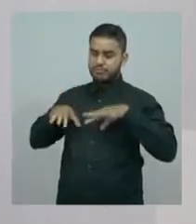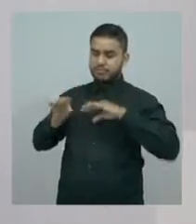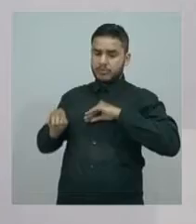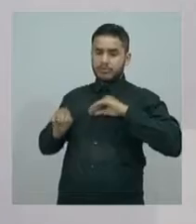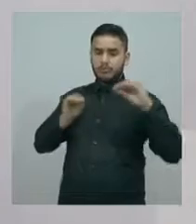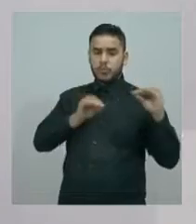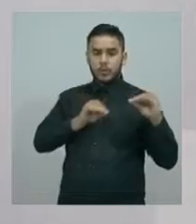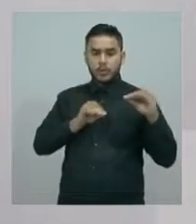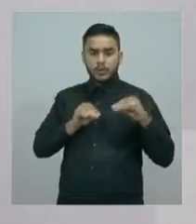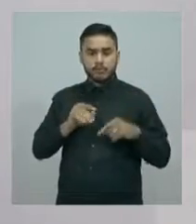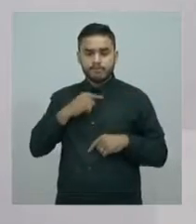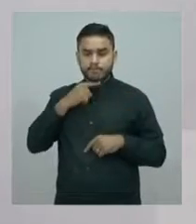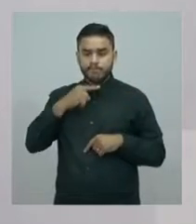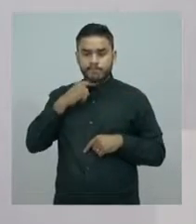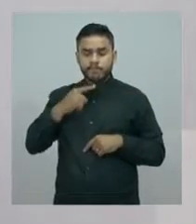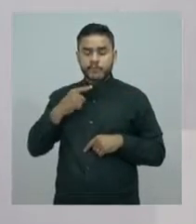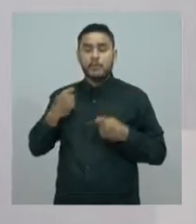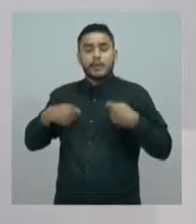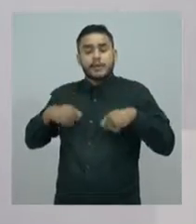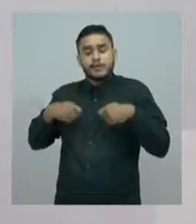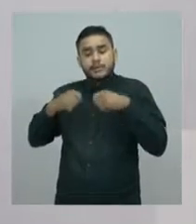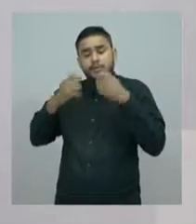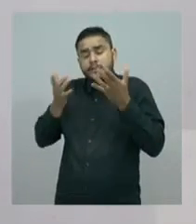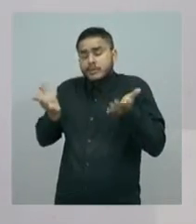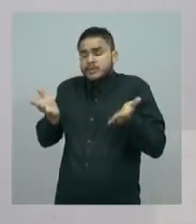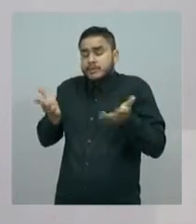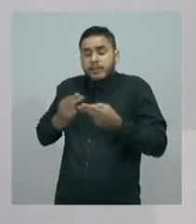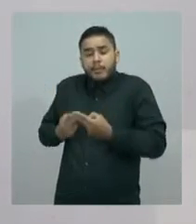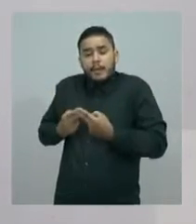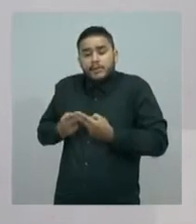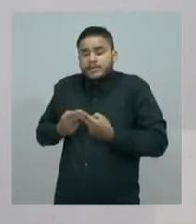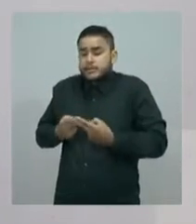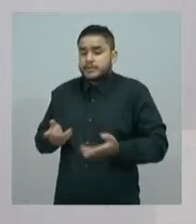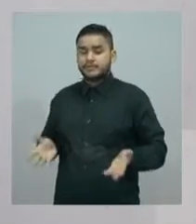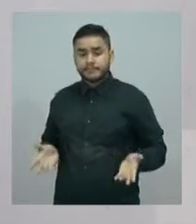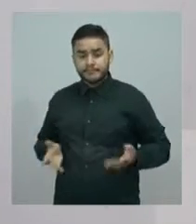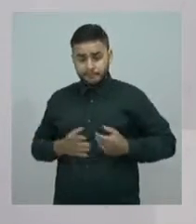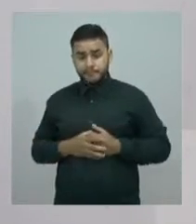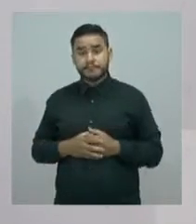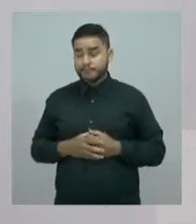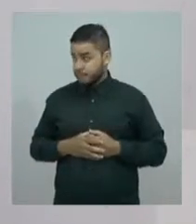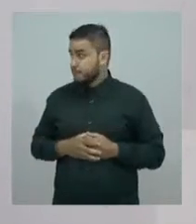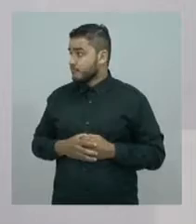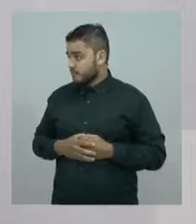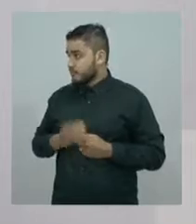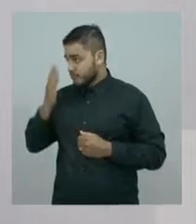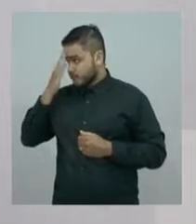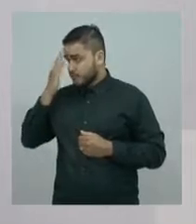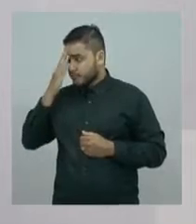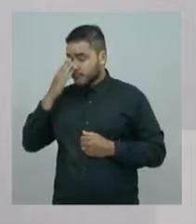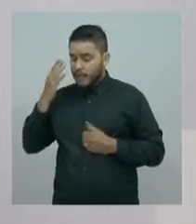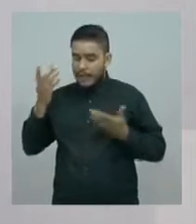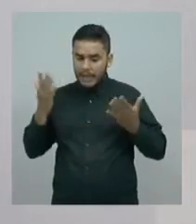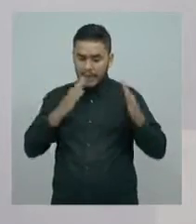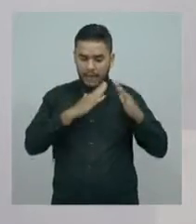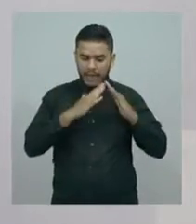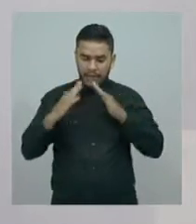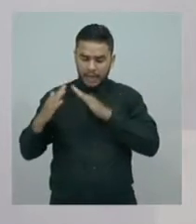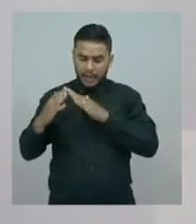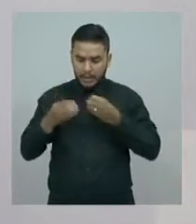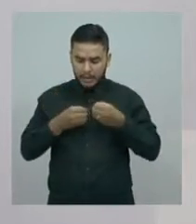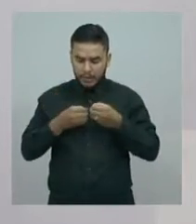própria, ela vai ter que conviver com aquilo ali. Então, a função do mediador é transformar